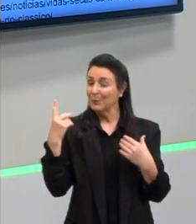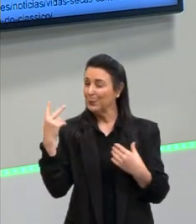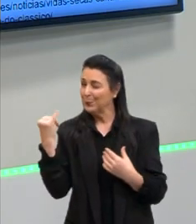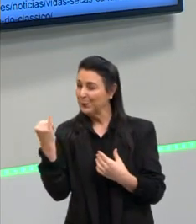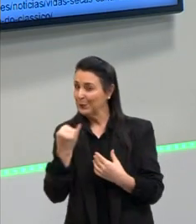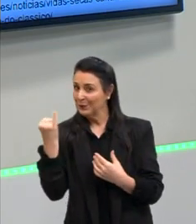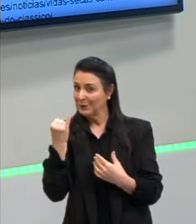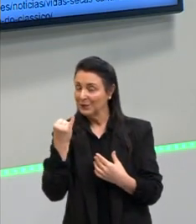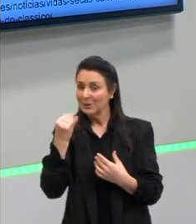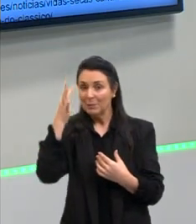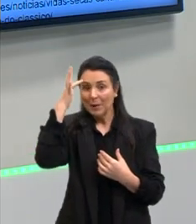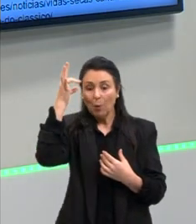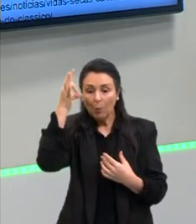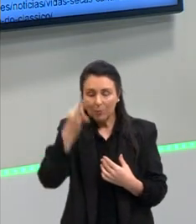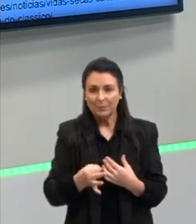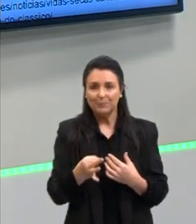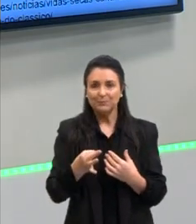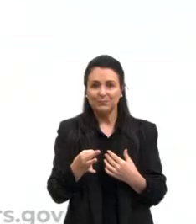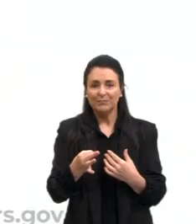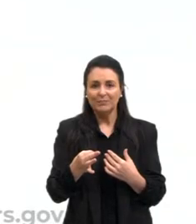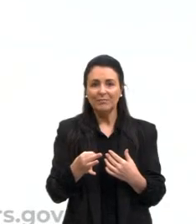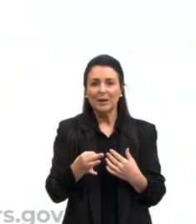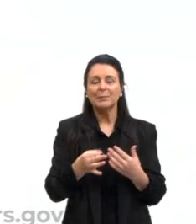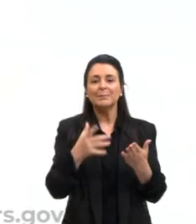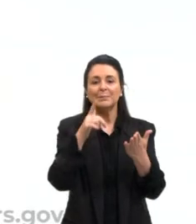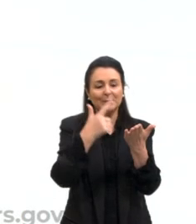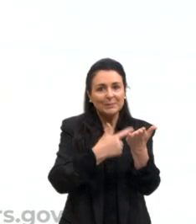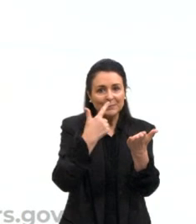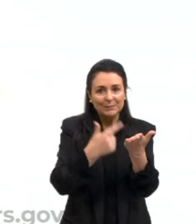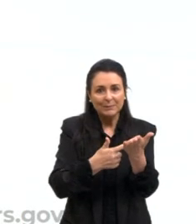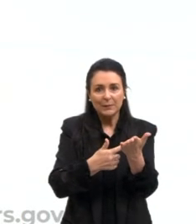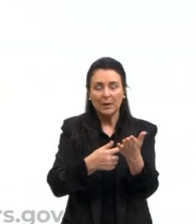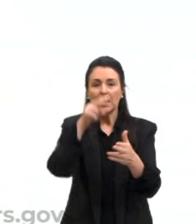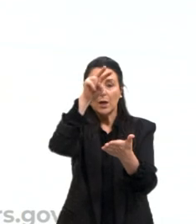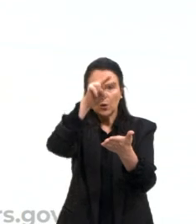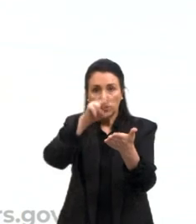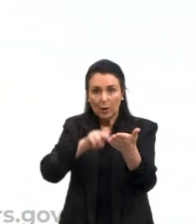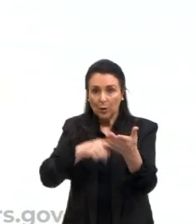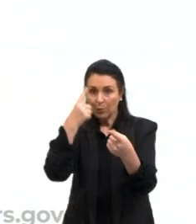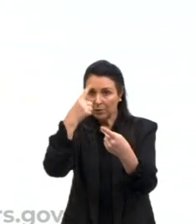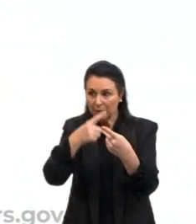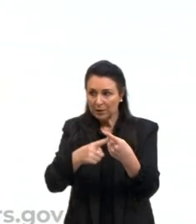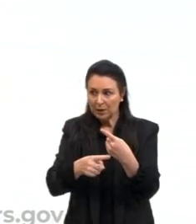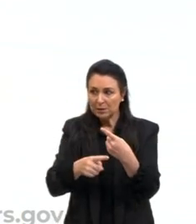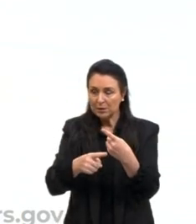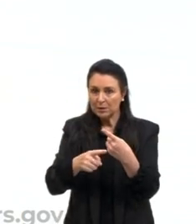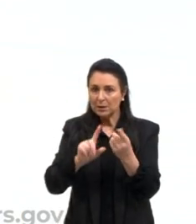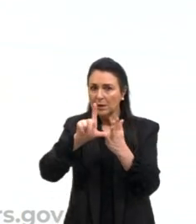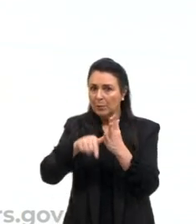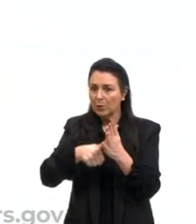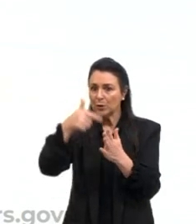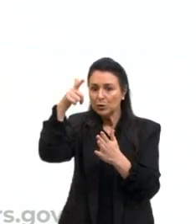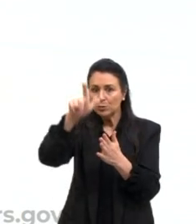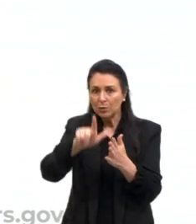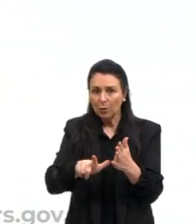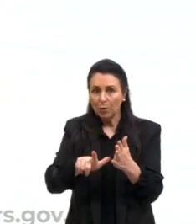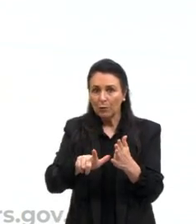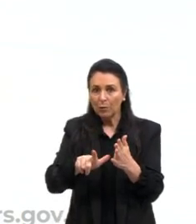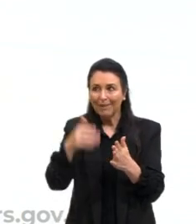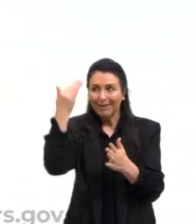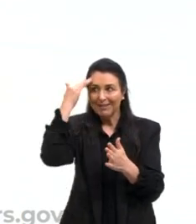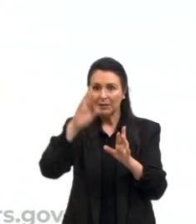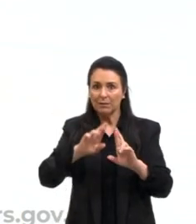poder compreender melhor ao abra eu posso ler da primeira vez como eu sempre digo a gente lê mais de uma vez lemos a obra uma vez